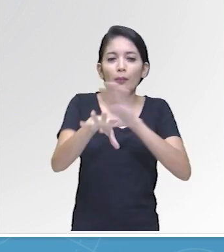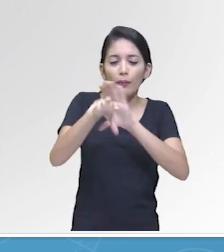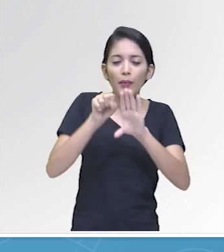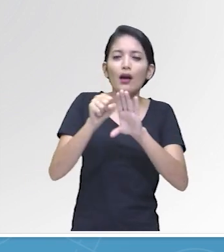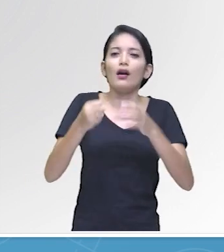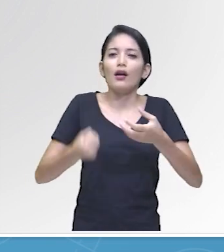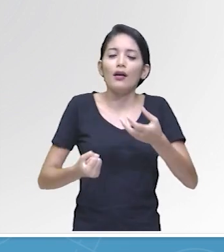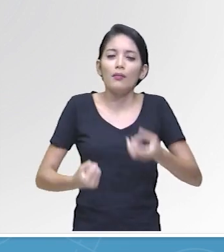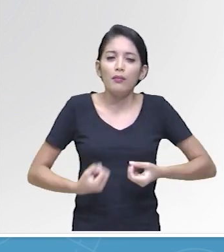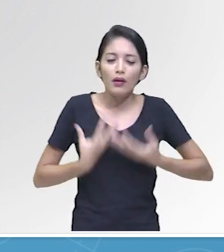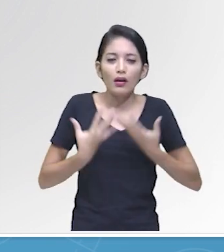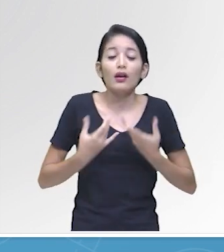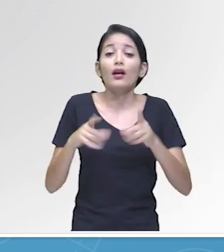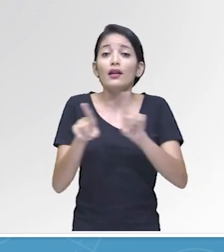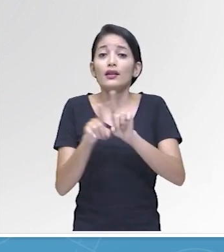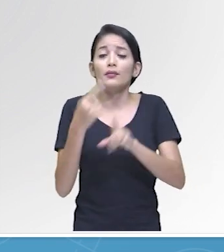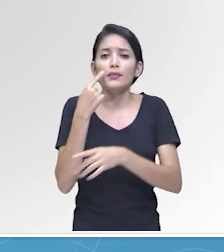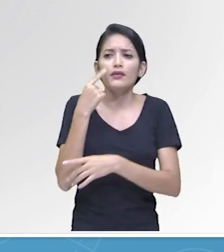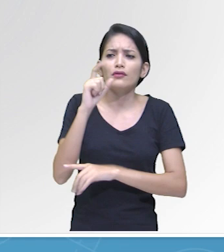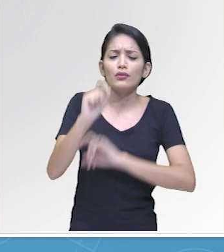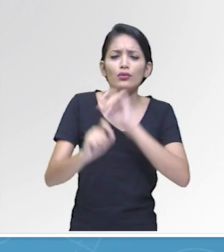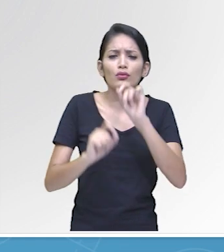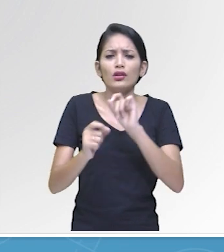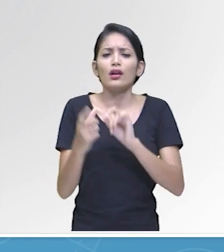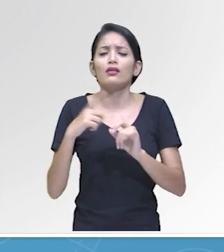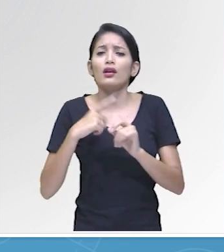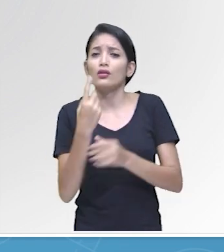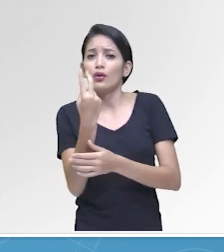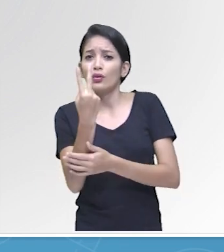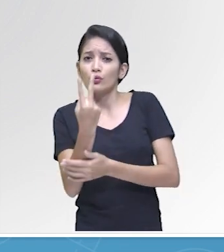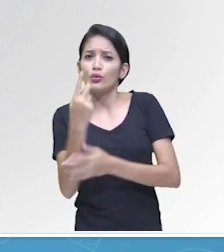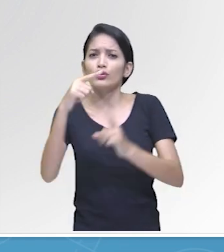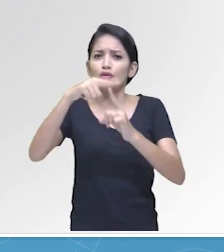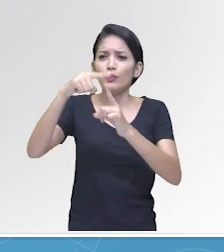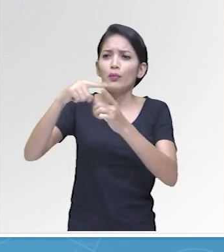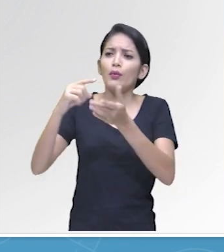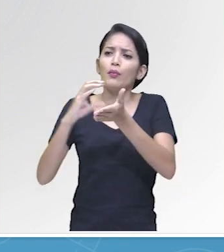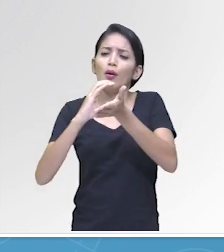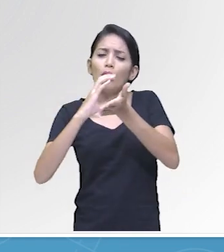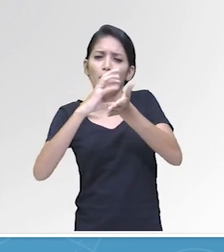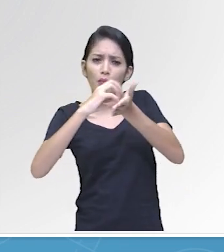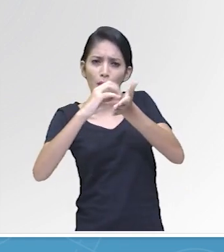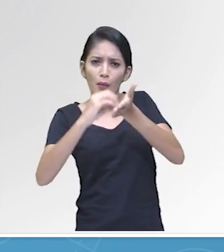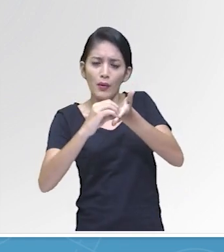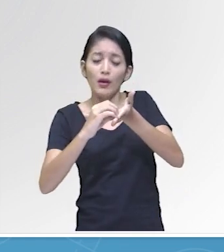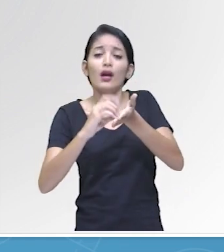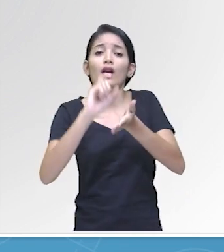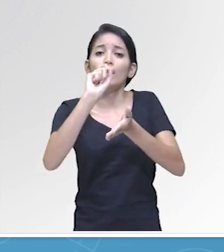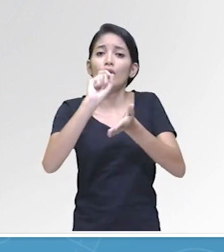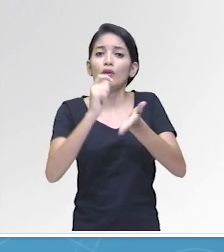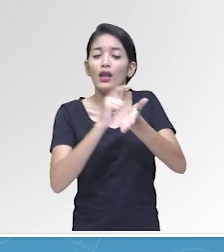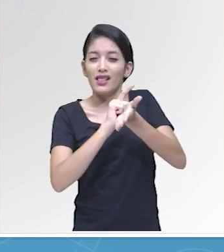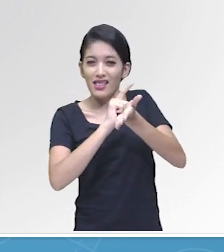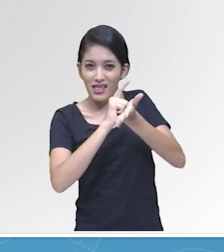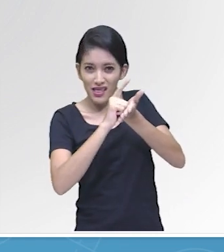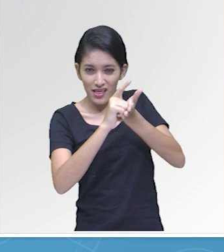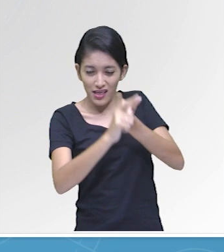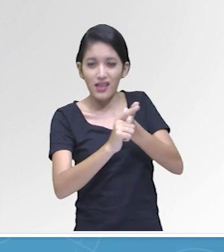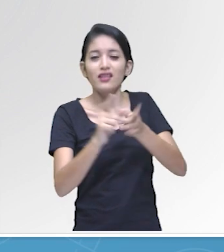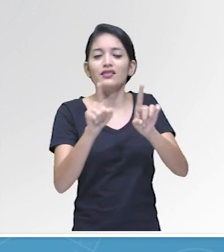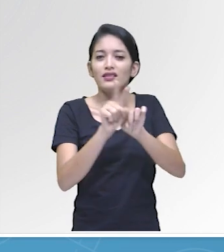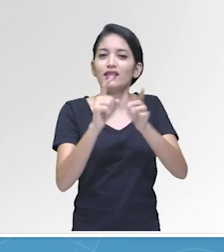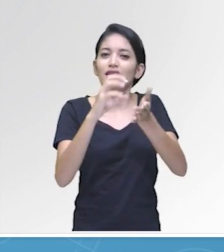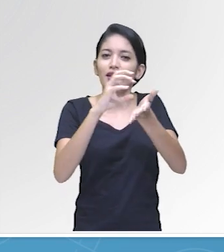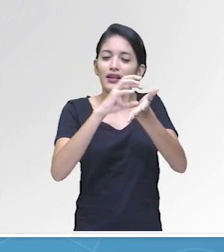Você viu também que existe lá os retículos, né? O retículo endoplasmático, o retículo pode